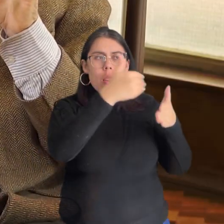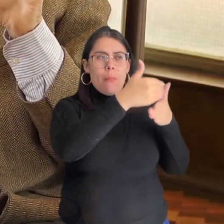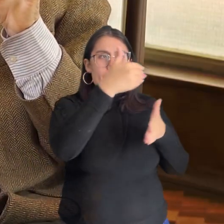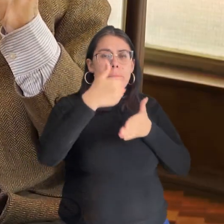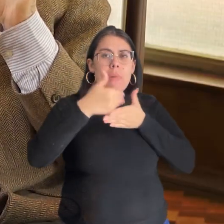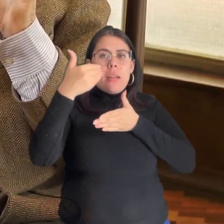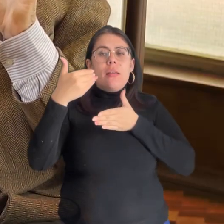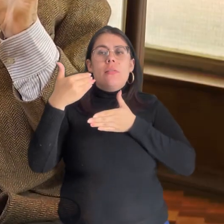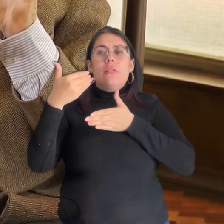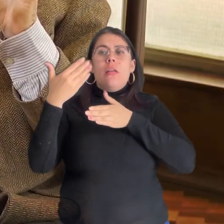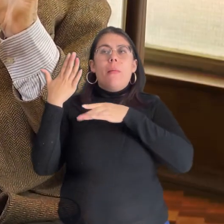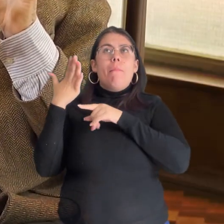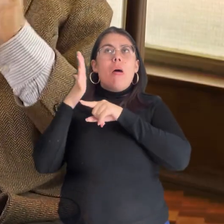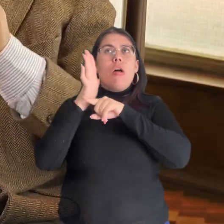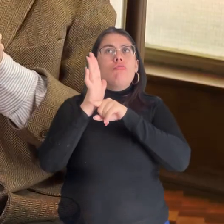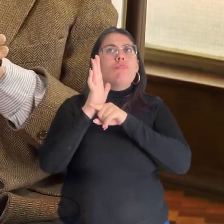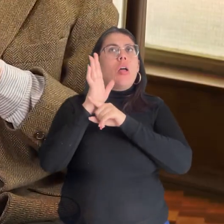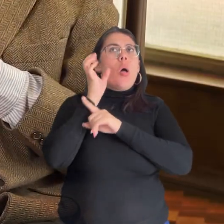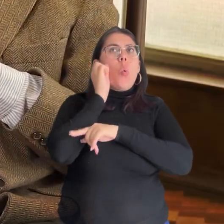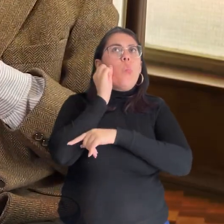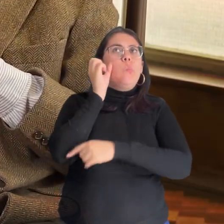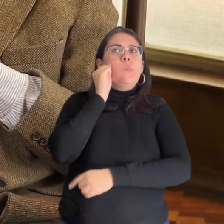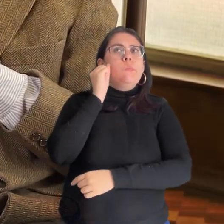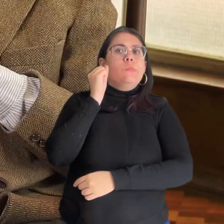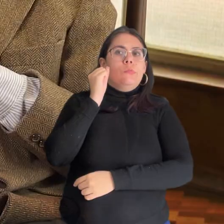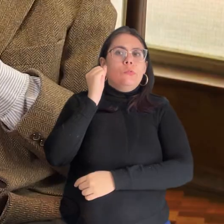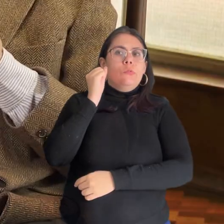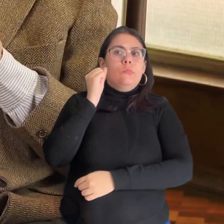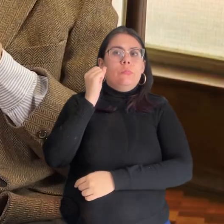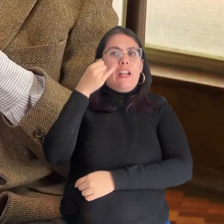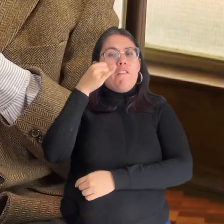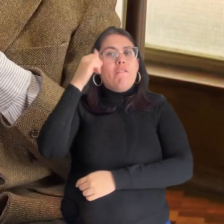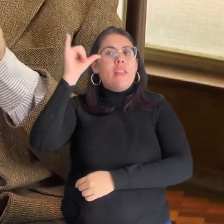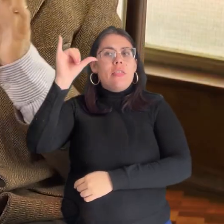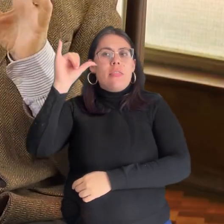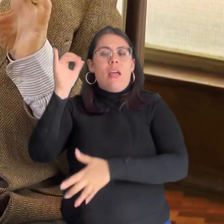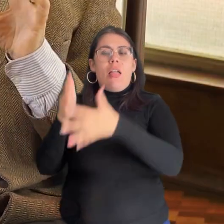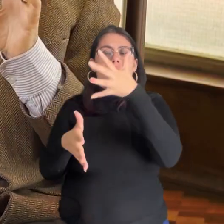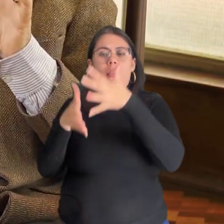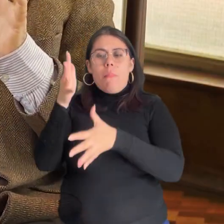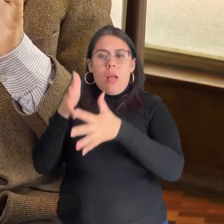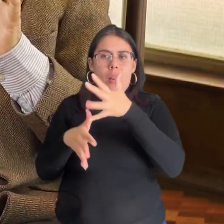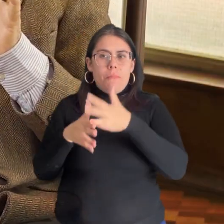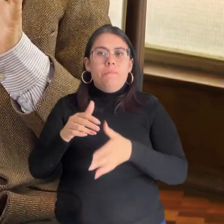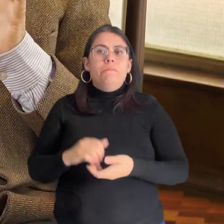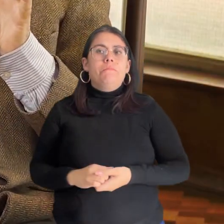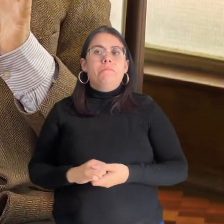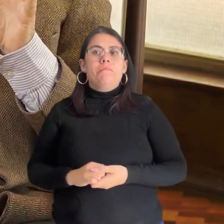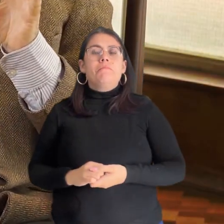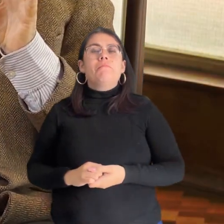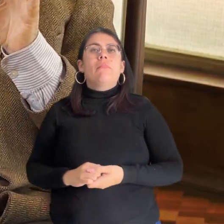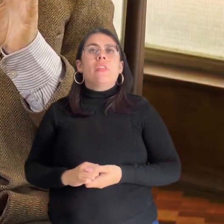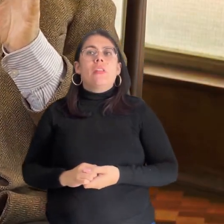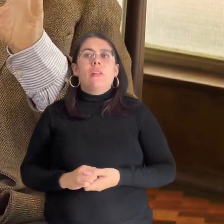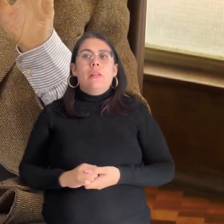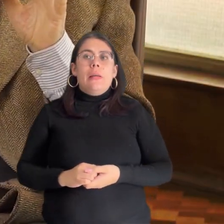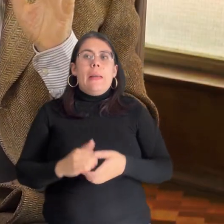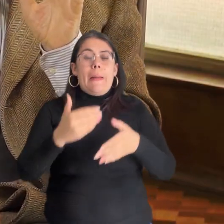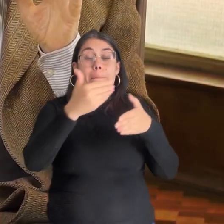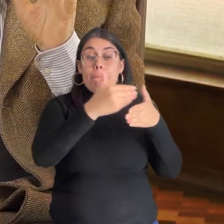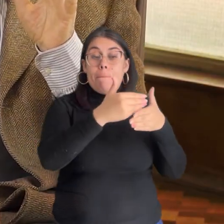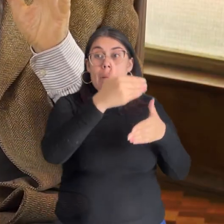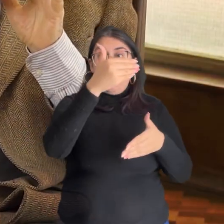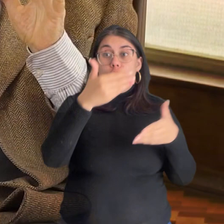uma finalidade acústica. Quando do incêndio, a parede interna, que